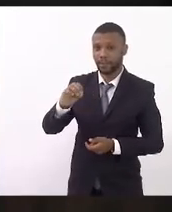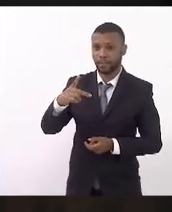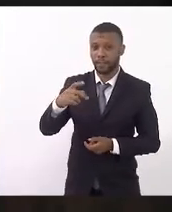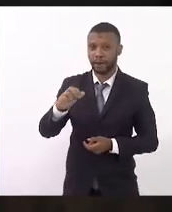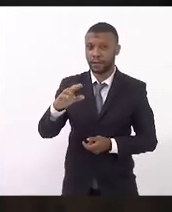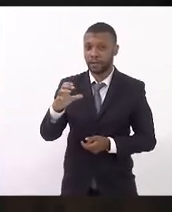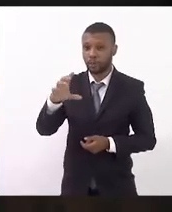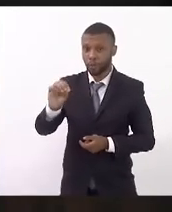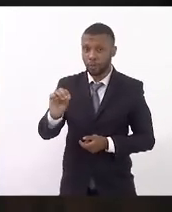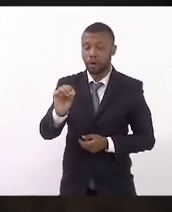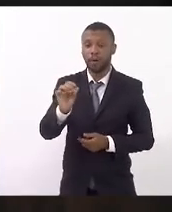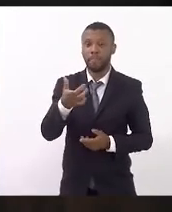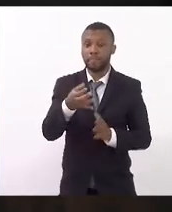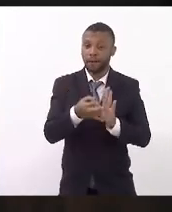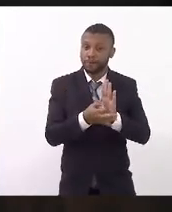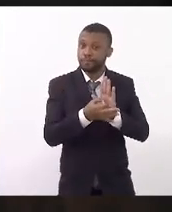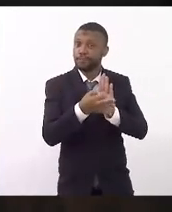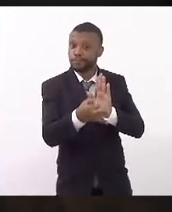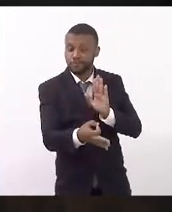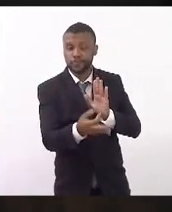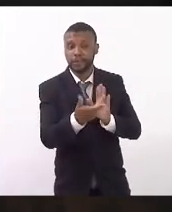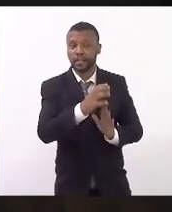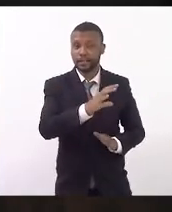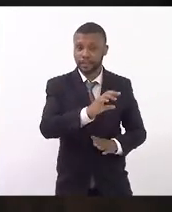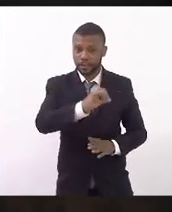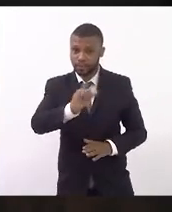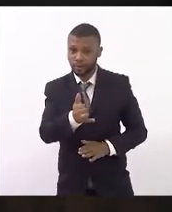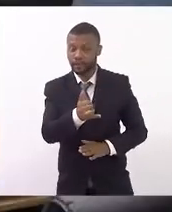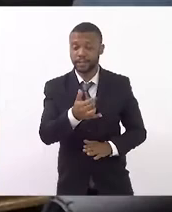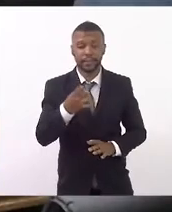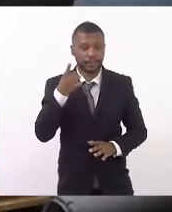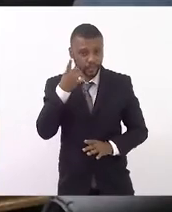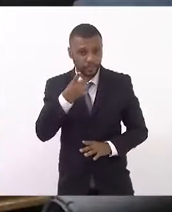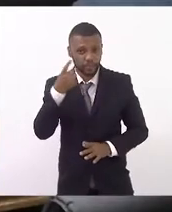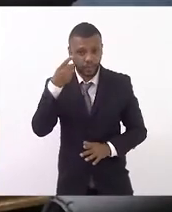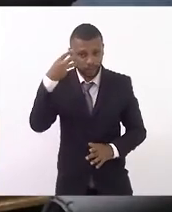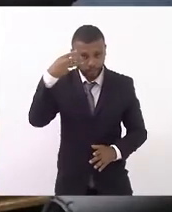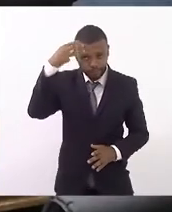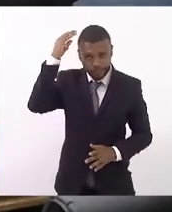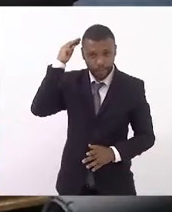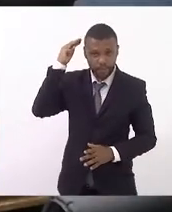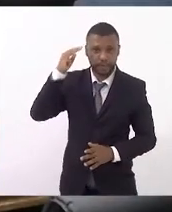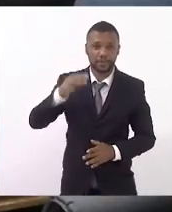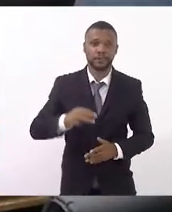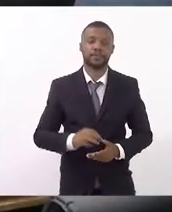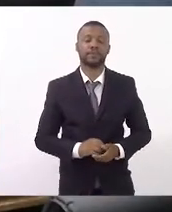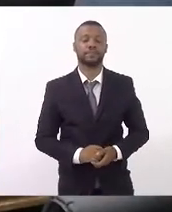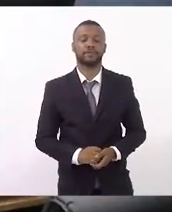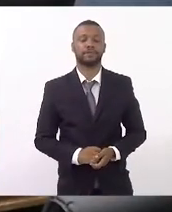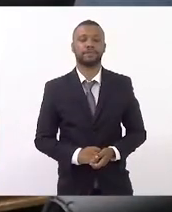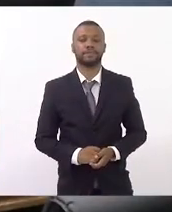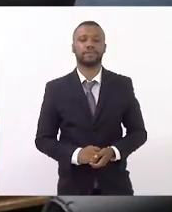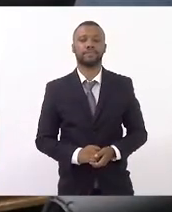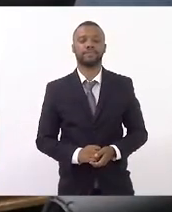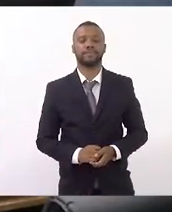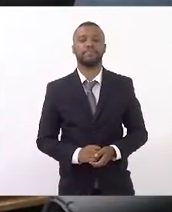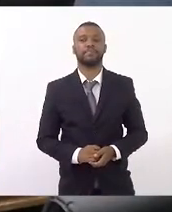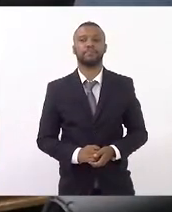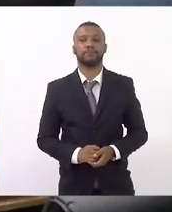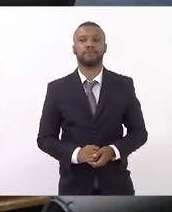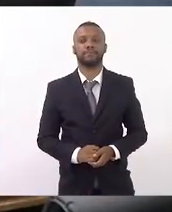para emitir parecer pela Comissão de Constituição e Justiça, deputado Márcio Pacheco. Tem 36 emendas já, tá?